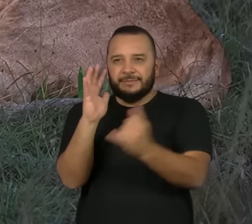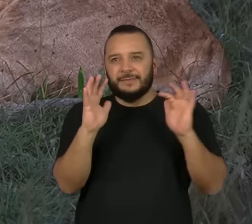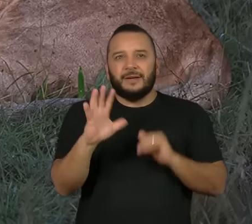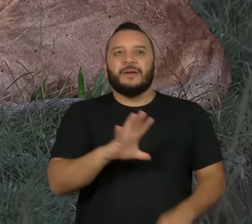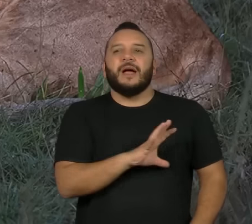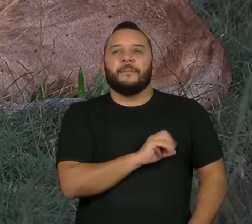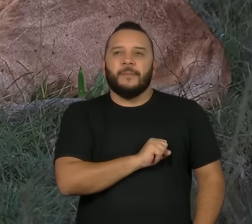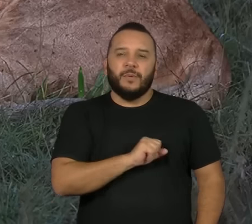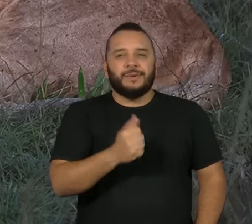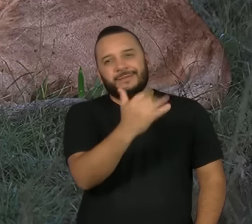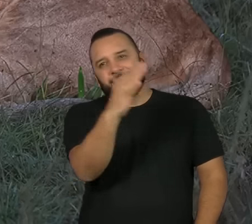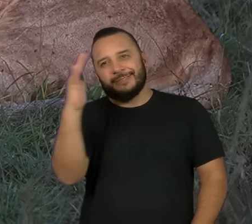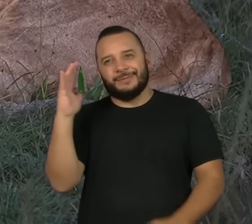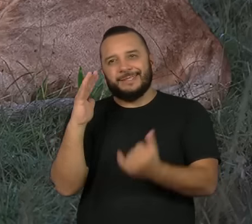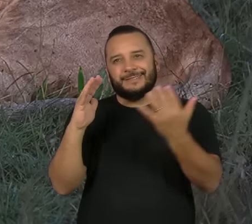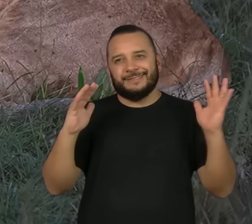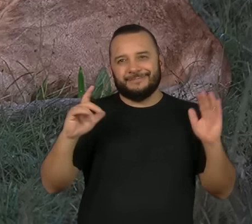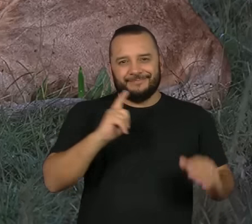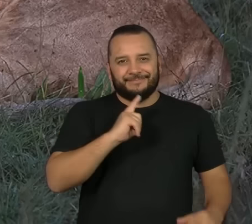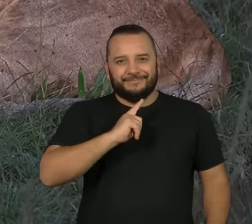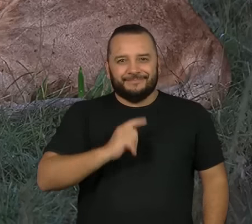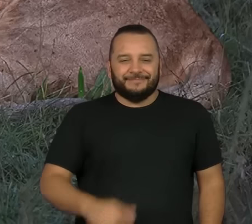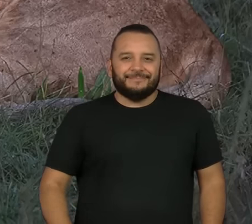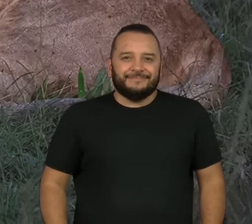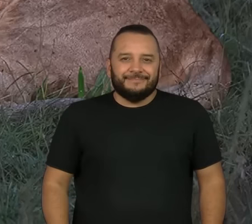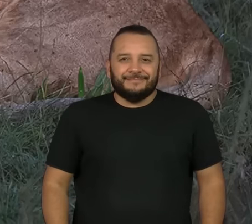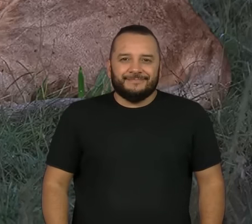pela natureza.